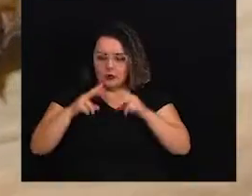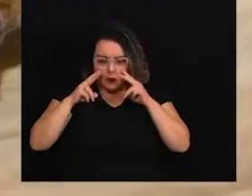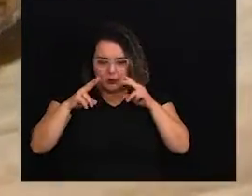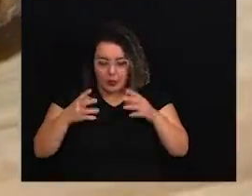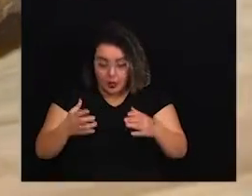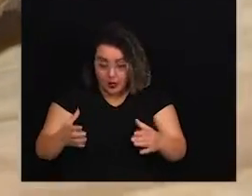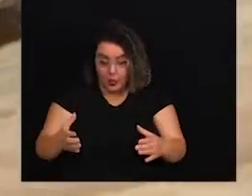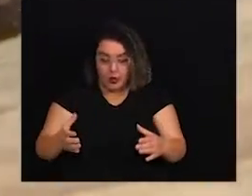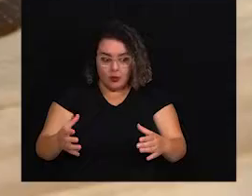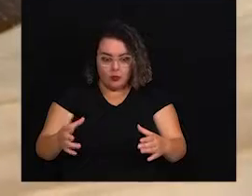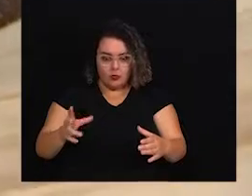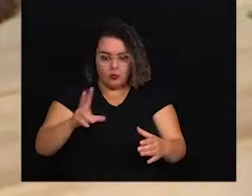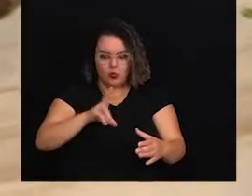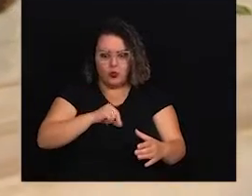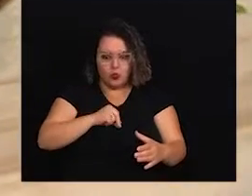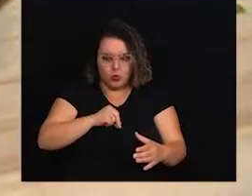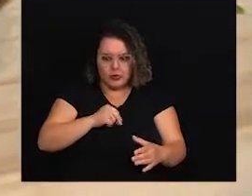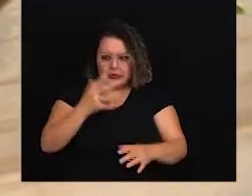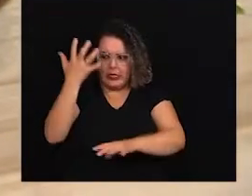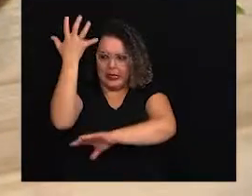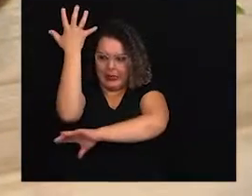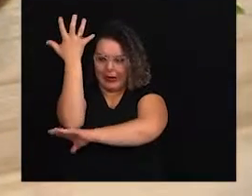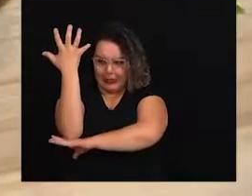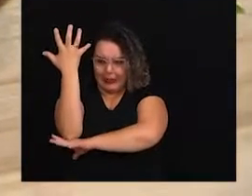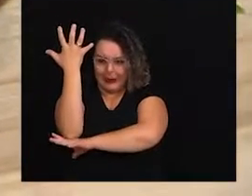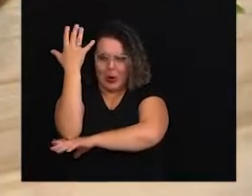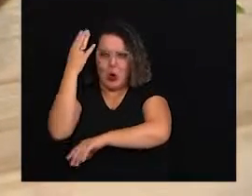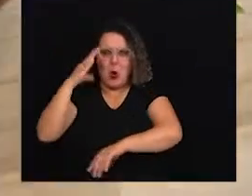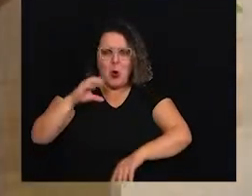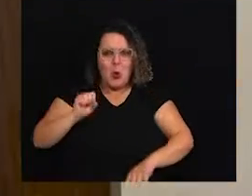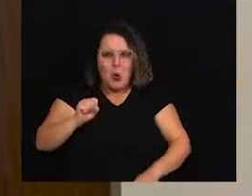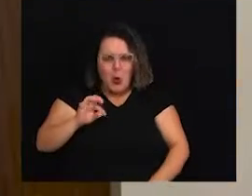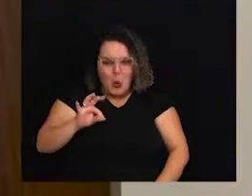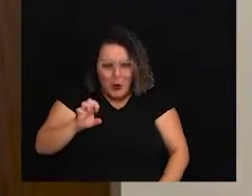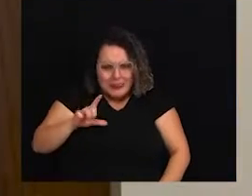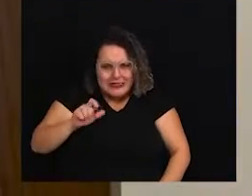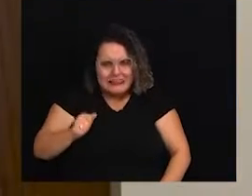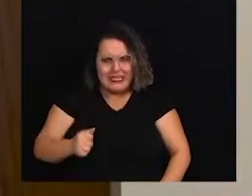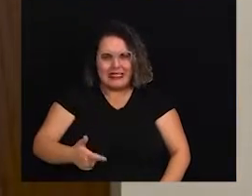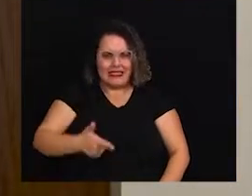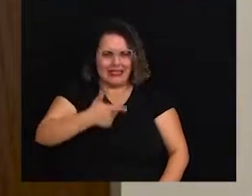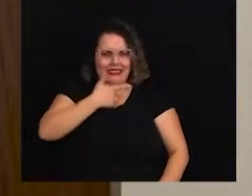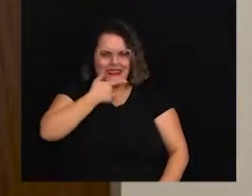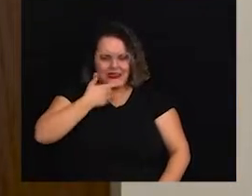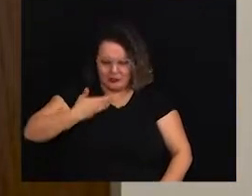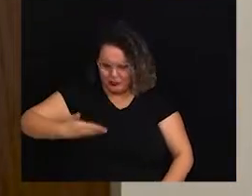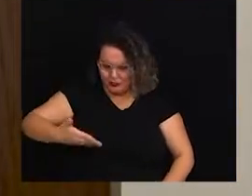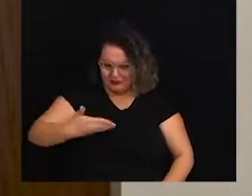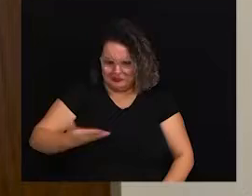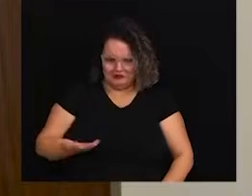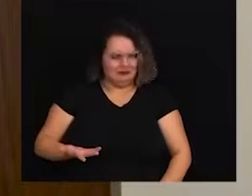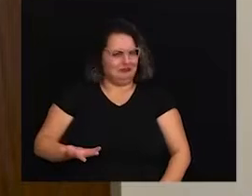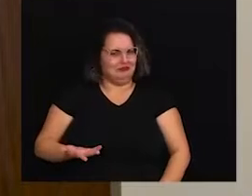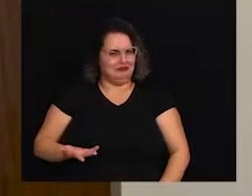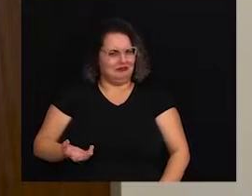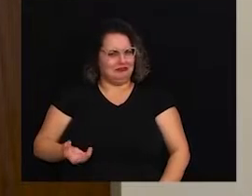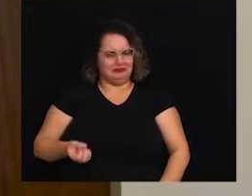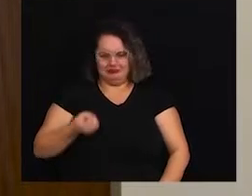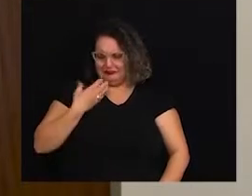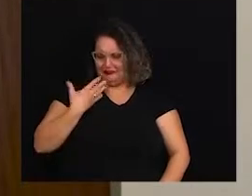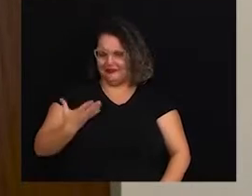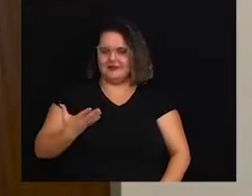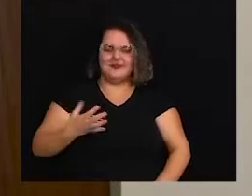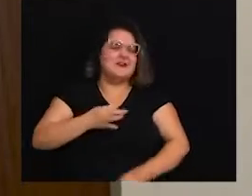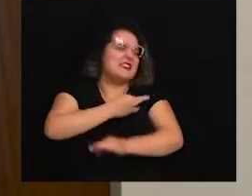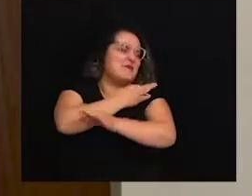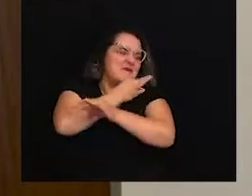vê o prato a primeira vez, imagina, nossa, abacaxi, costela, queijo, molho, será que isso daí fica